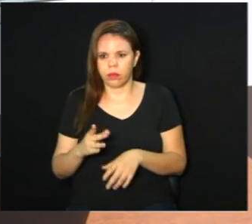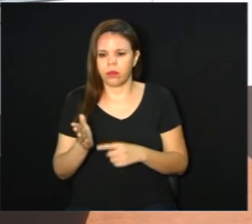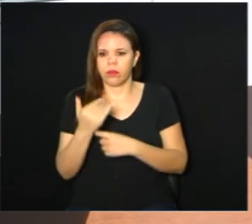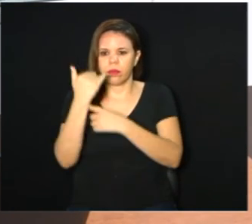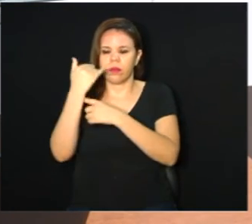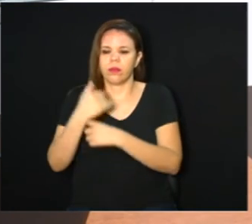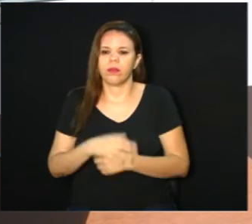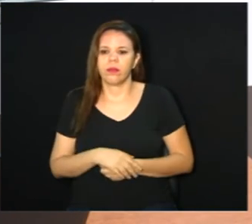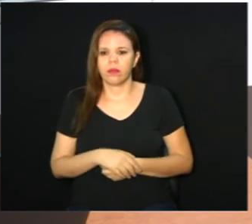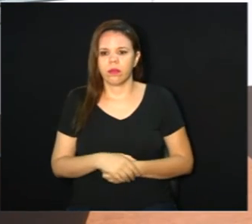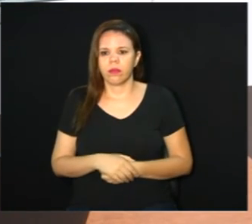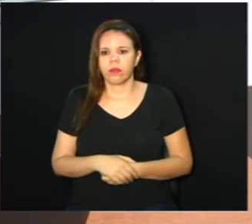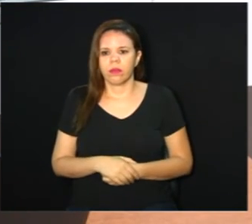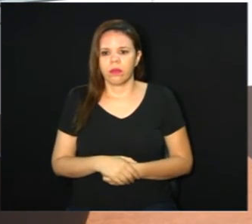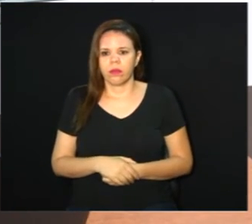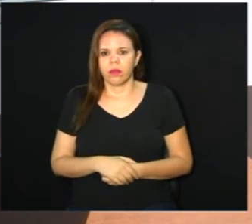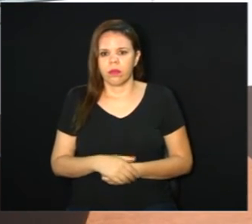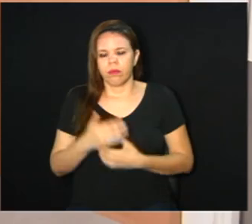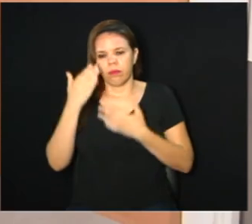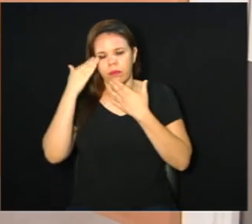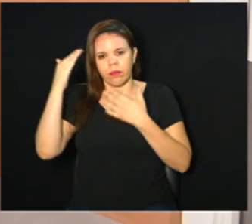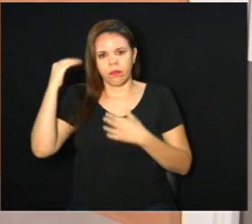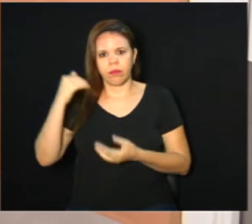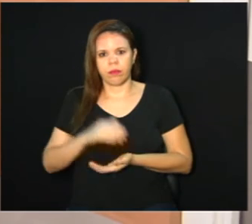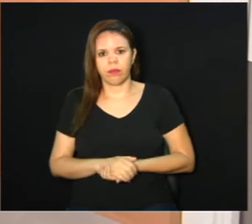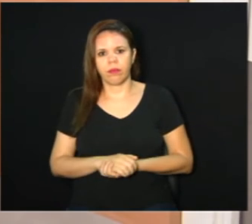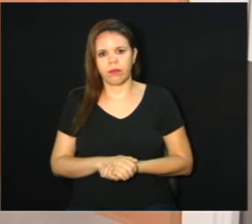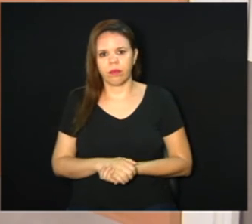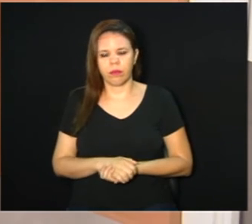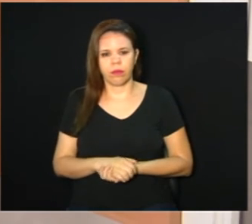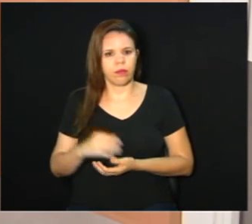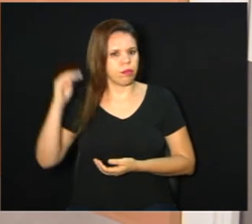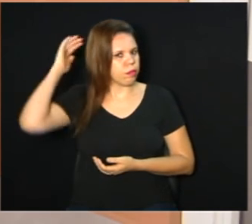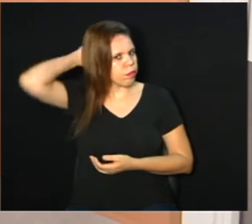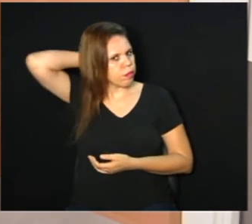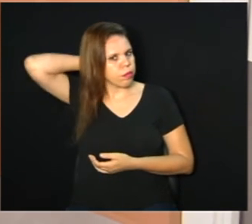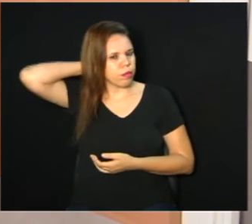tecnologia. Ok, muito obrigado. Disponha.